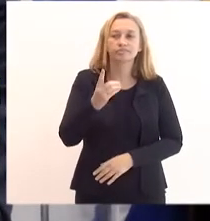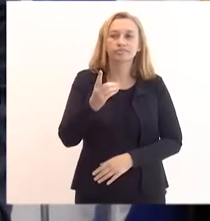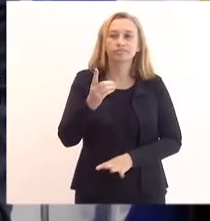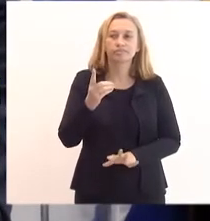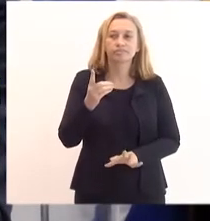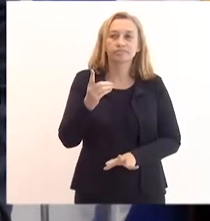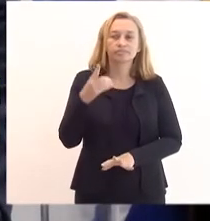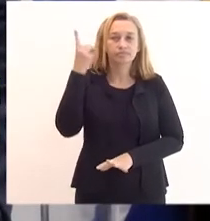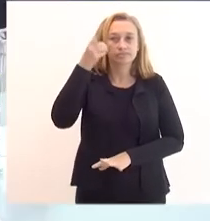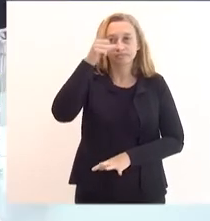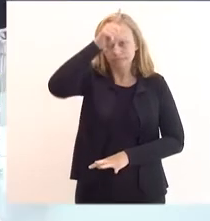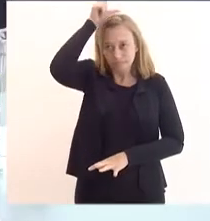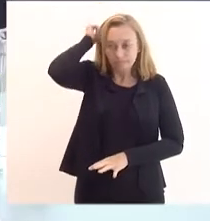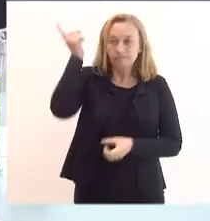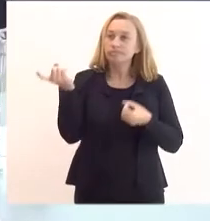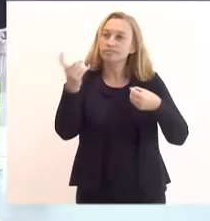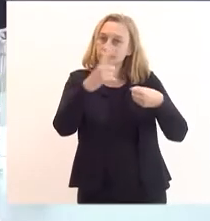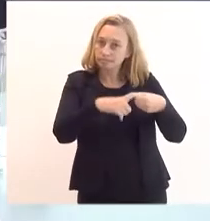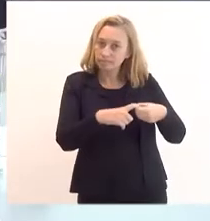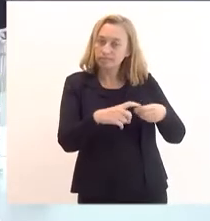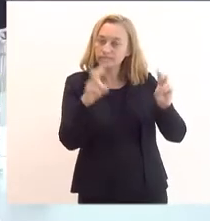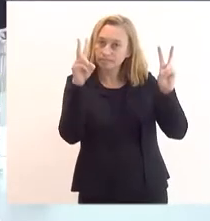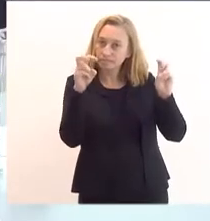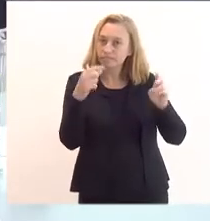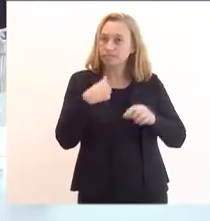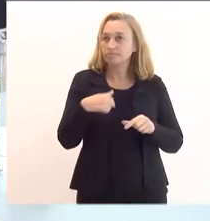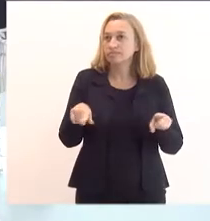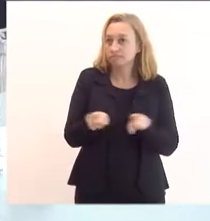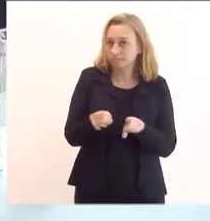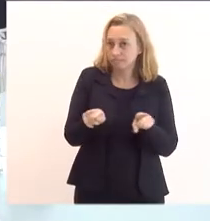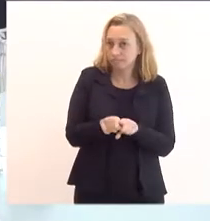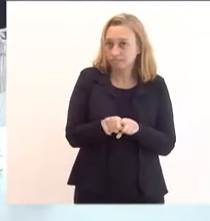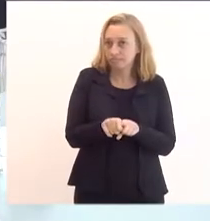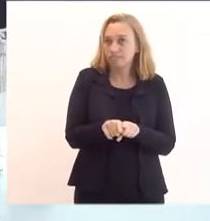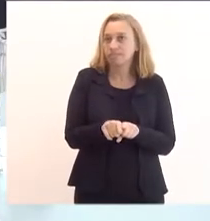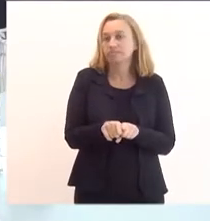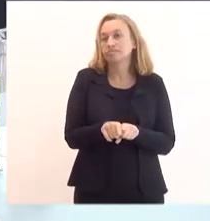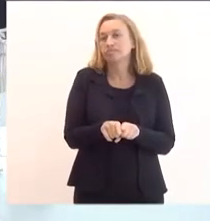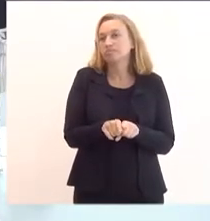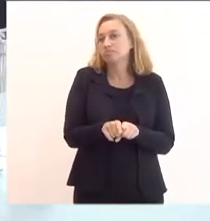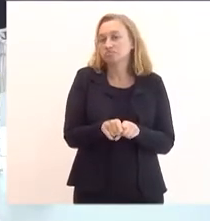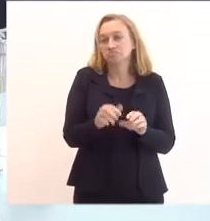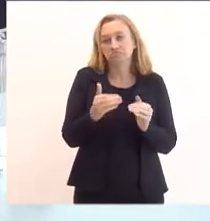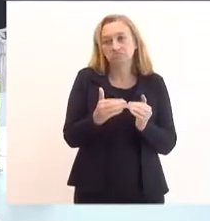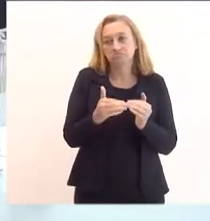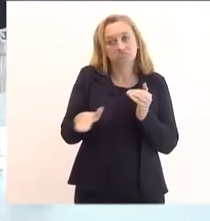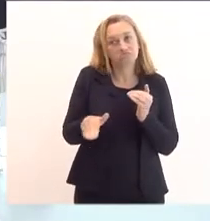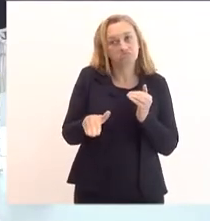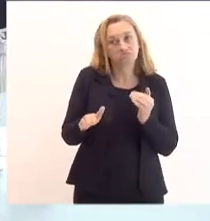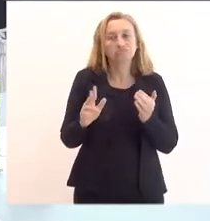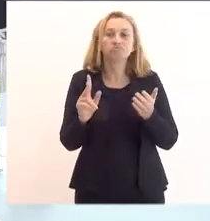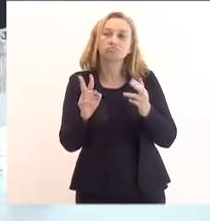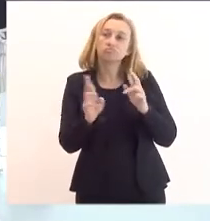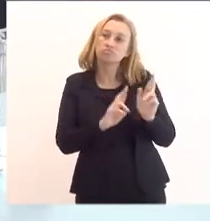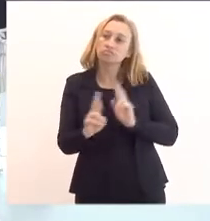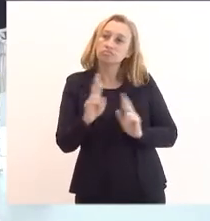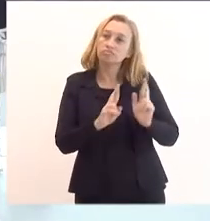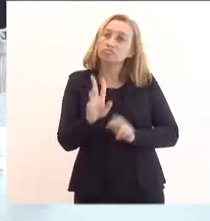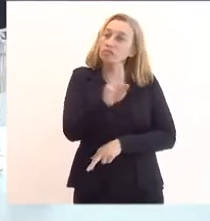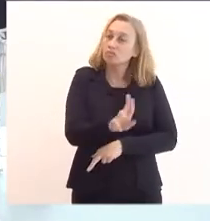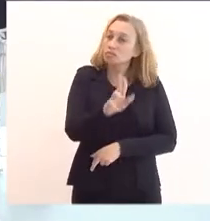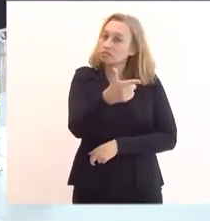Eu estava desde o início. Mas voltando... Eu também tenho todas as discordâncias em relação à questão de uso de